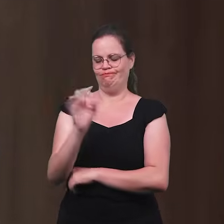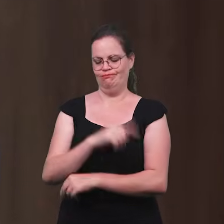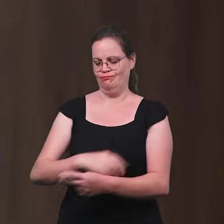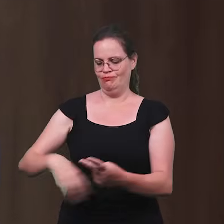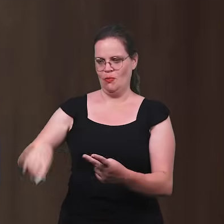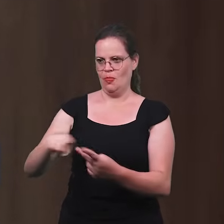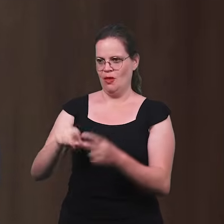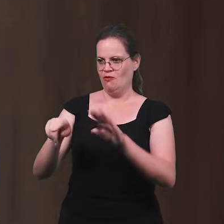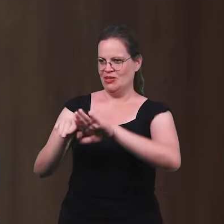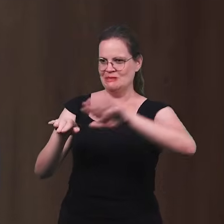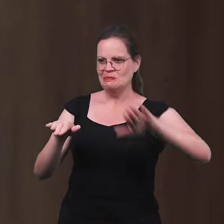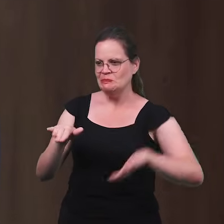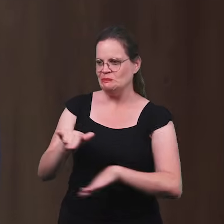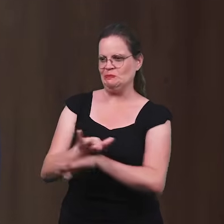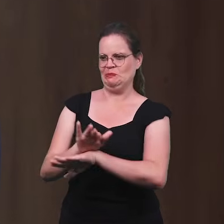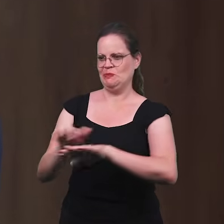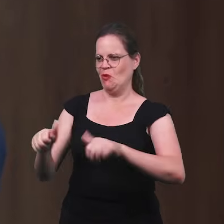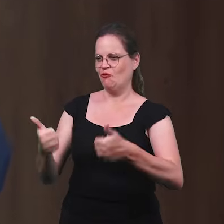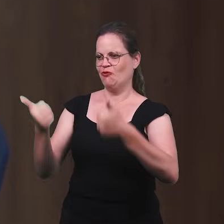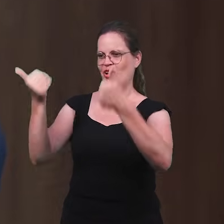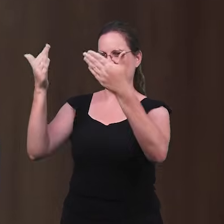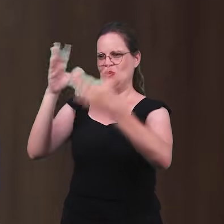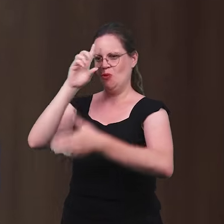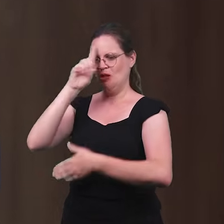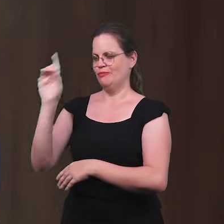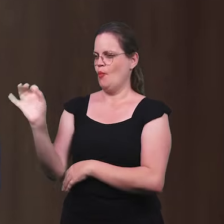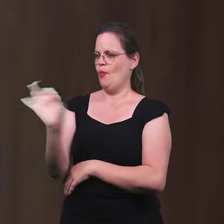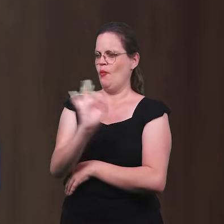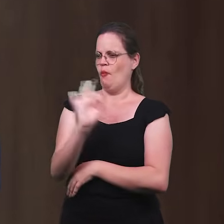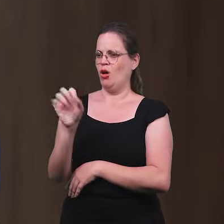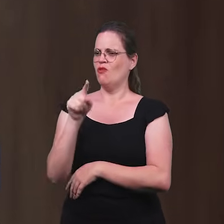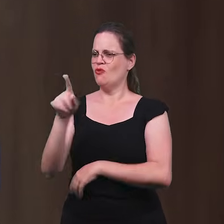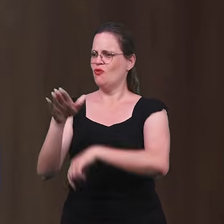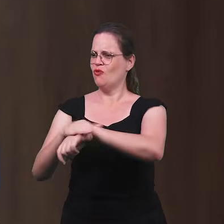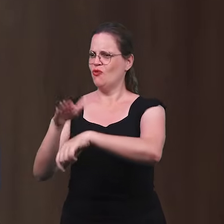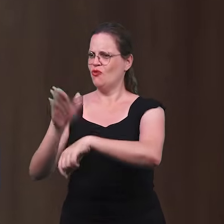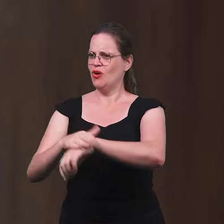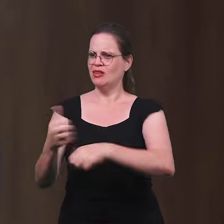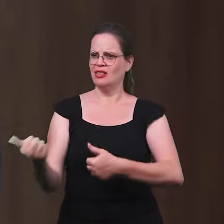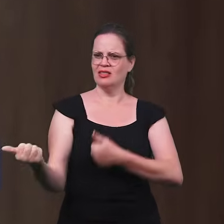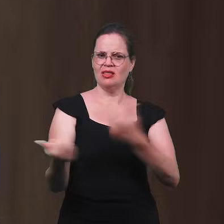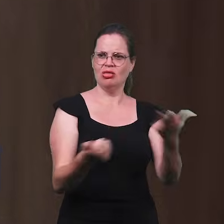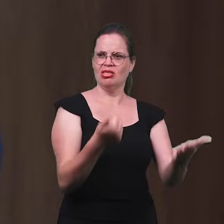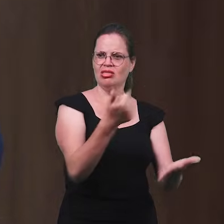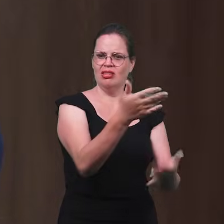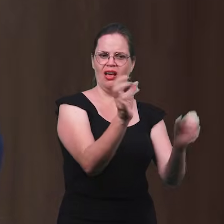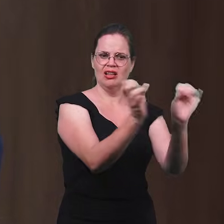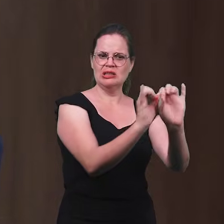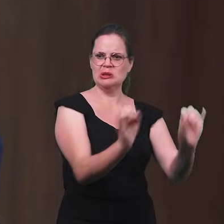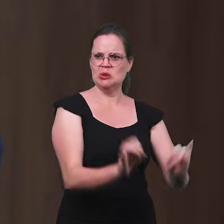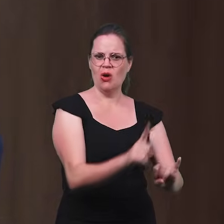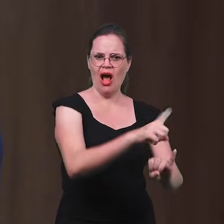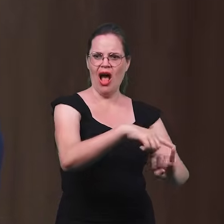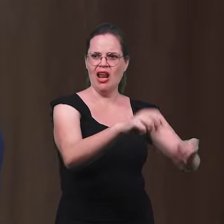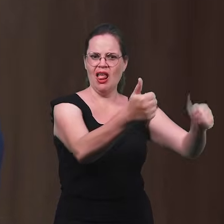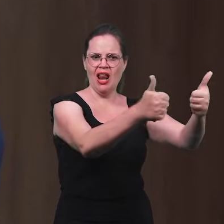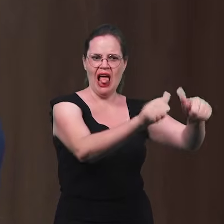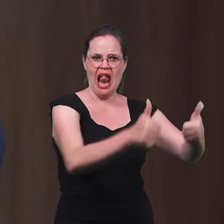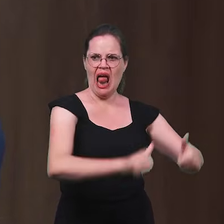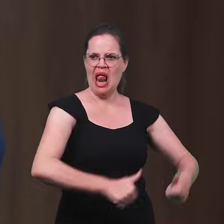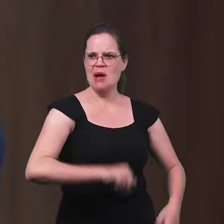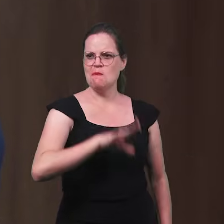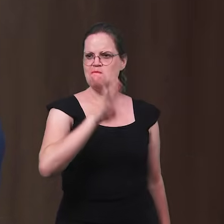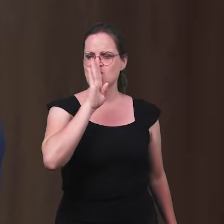humilhou o seu coração, deu louvores aos deuses de escultura que nada podem fazer, mas